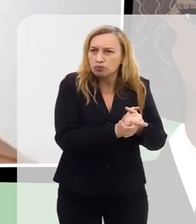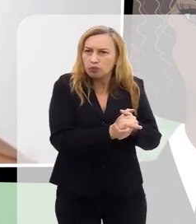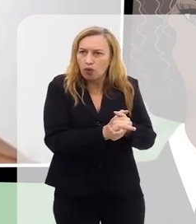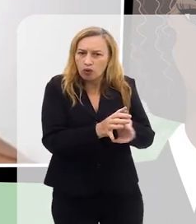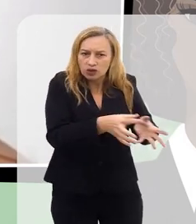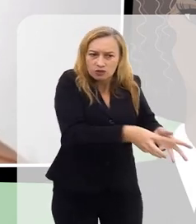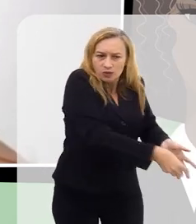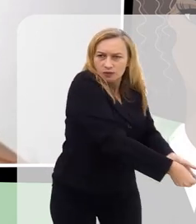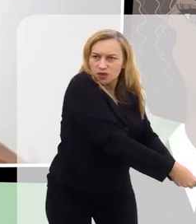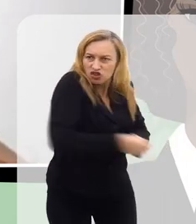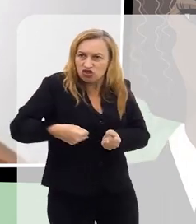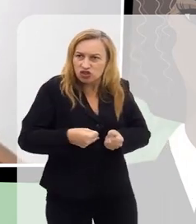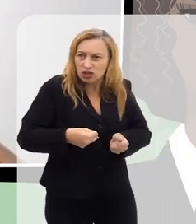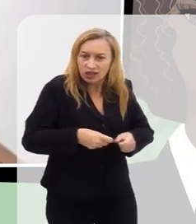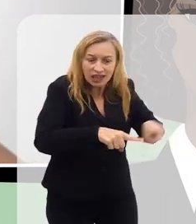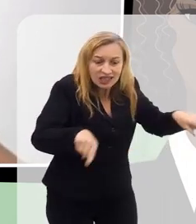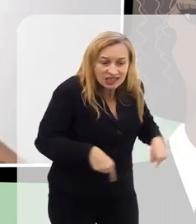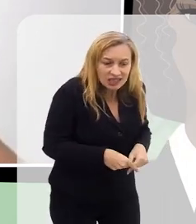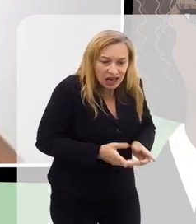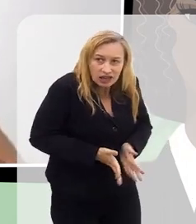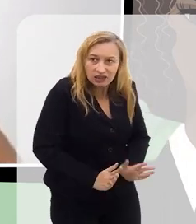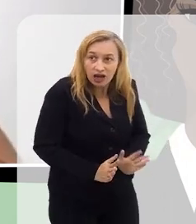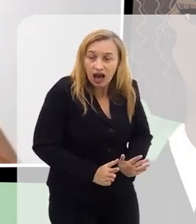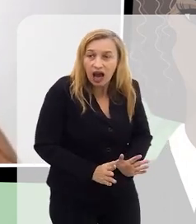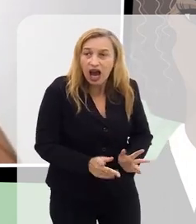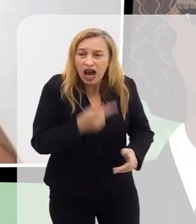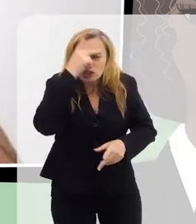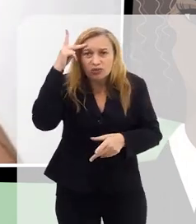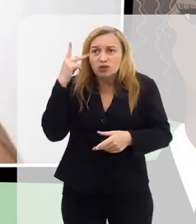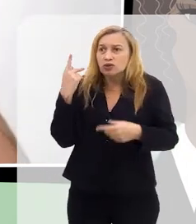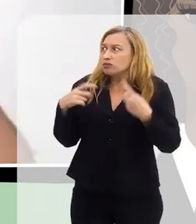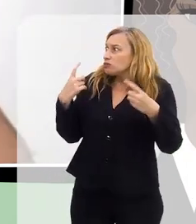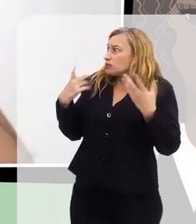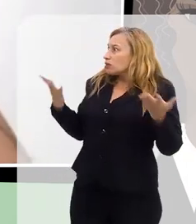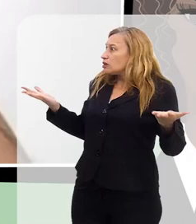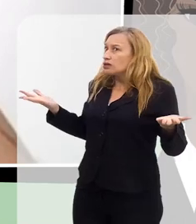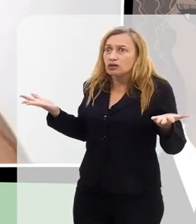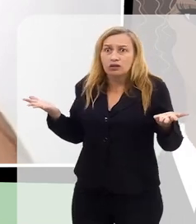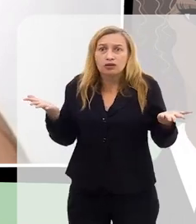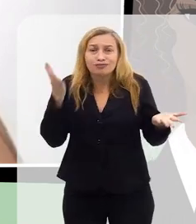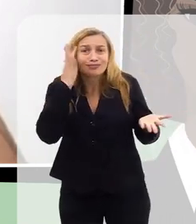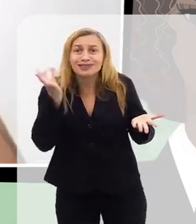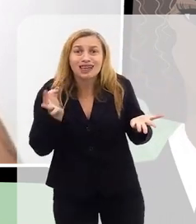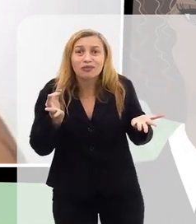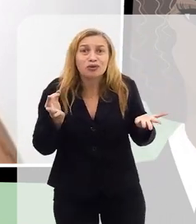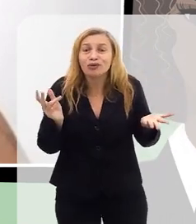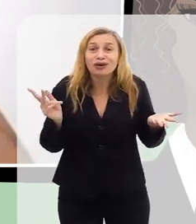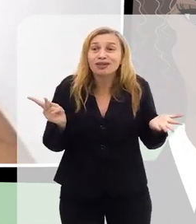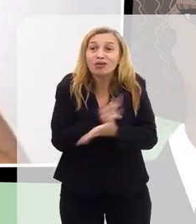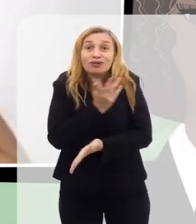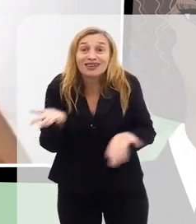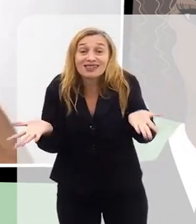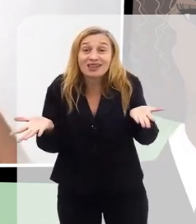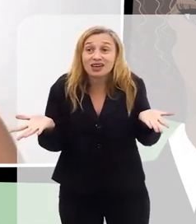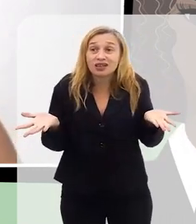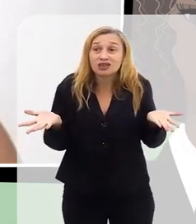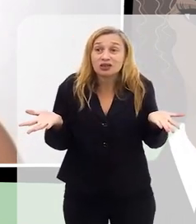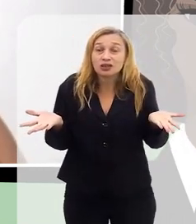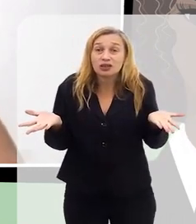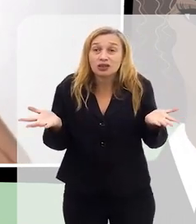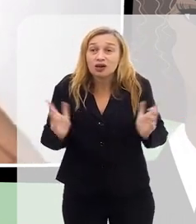violência da sala de parto, porque as pessoas ficaram um pouco, né, assim, todo mundo sem saber o que